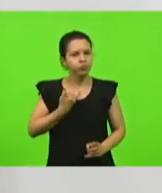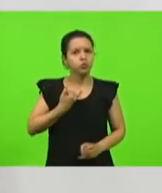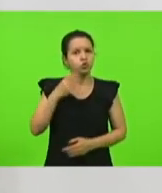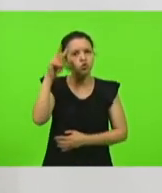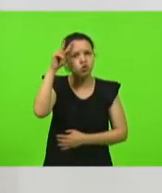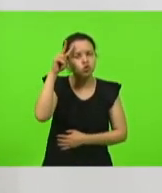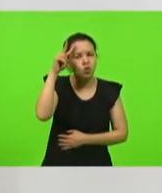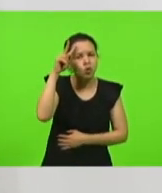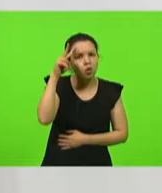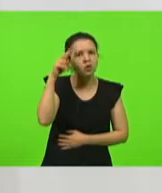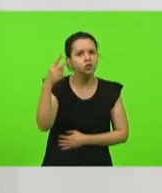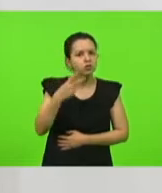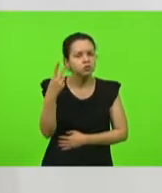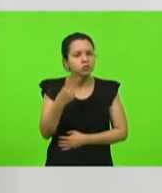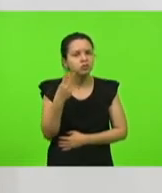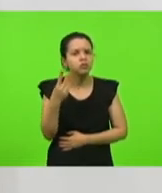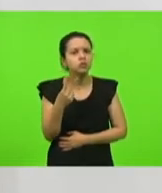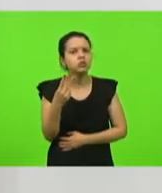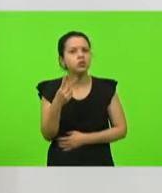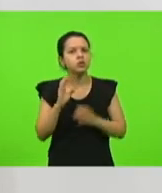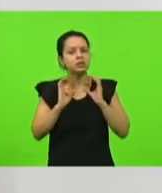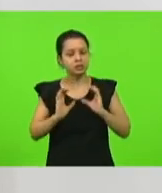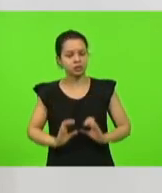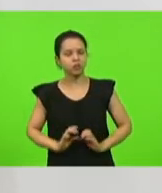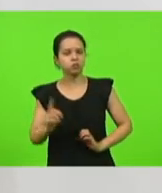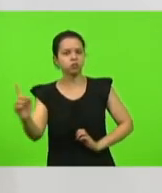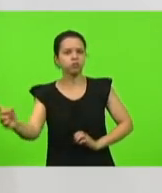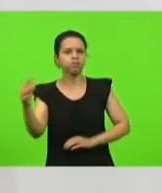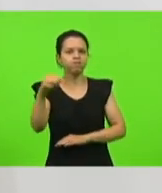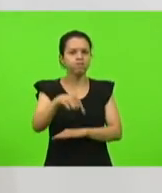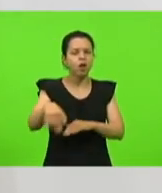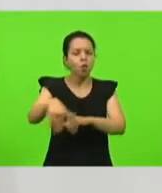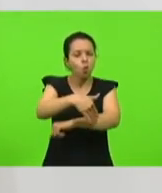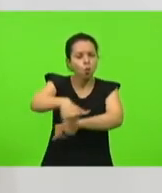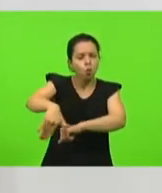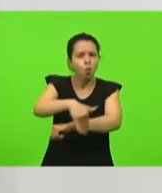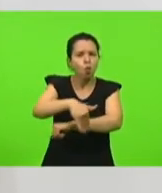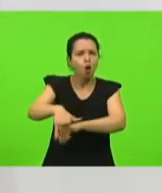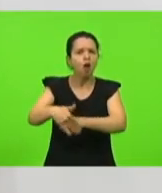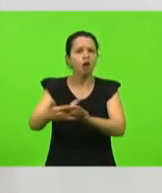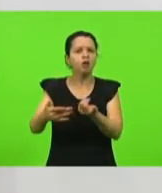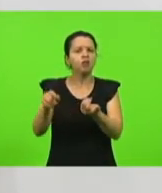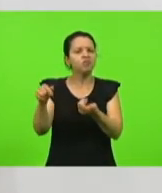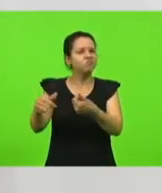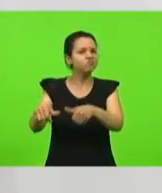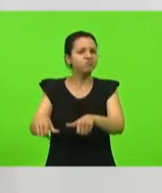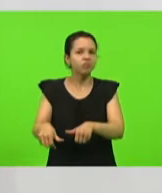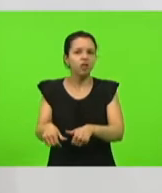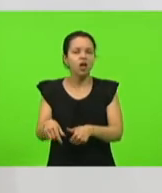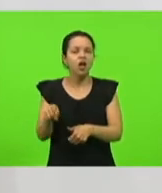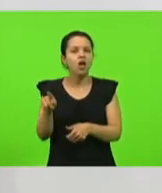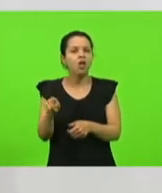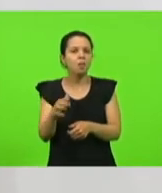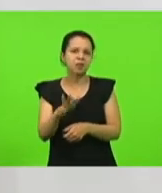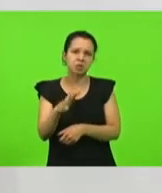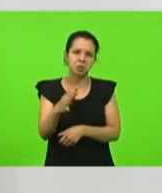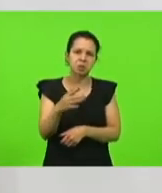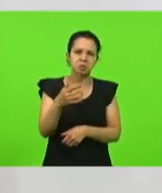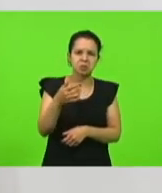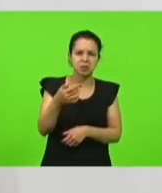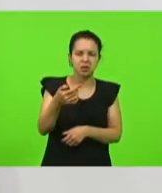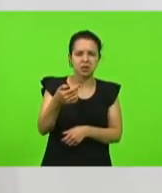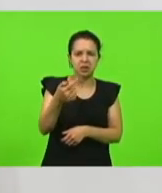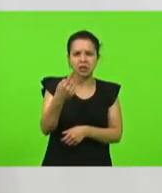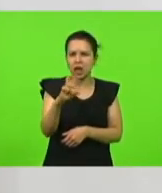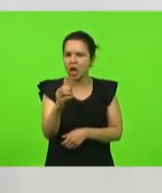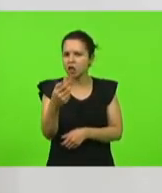história, vereador Márcios, de um cidadão que estava aqui em situação de rua, e ele fazia, parece que 10 ou 12 anos, que não